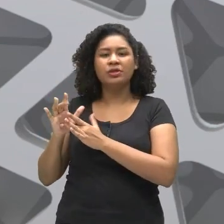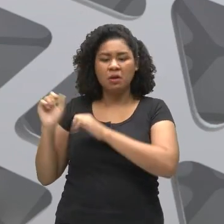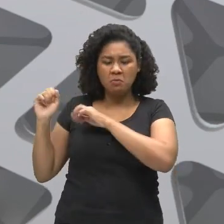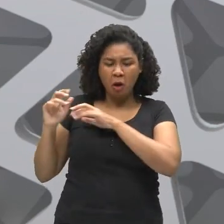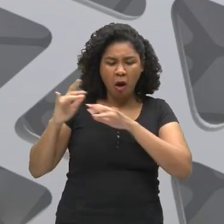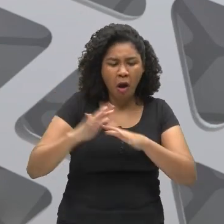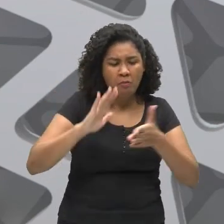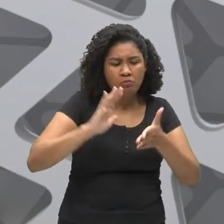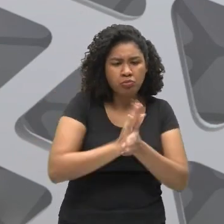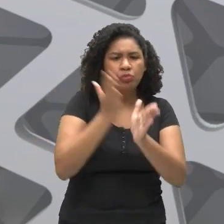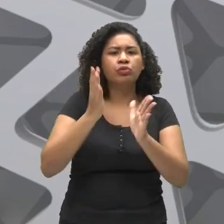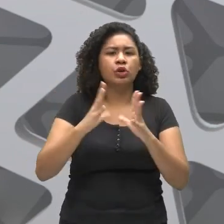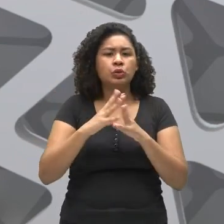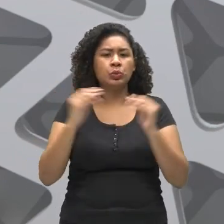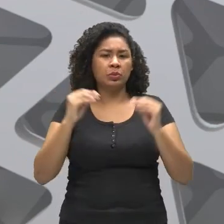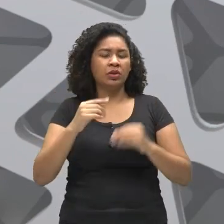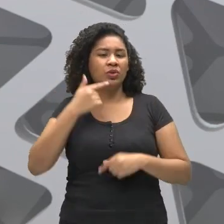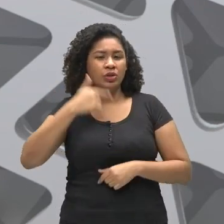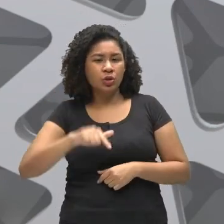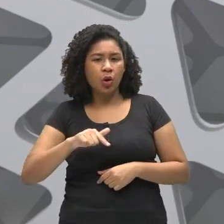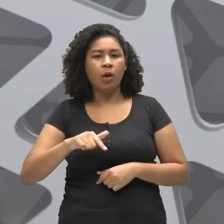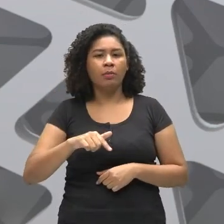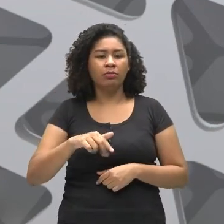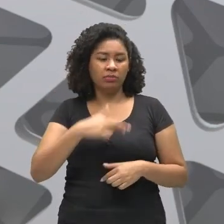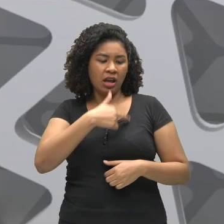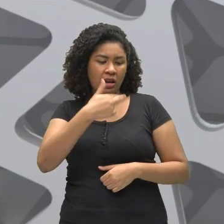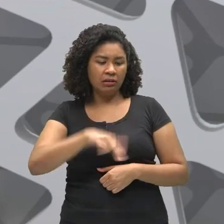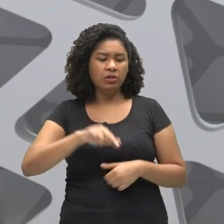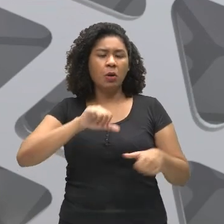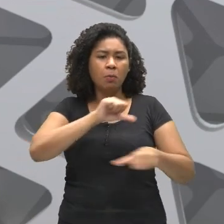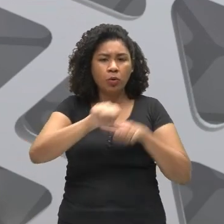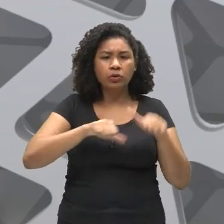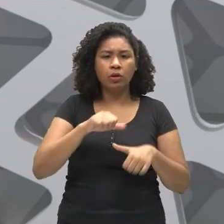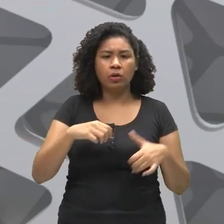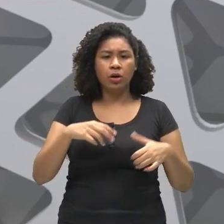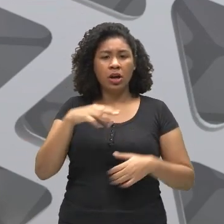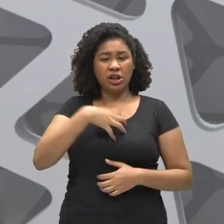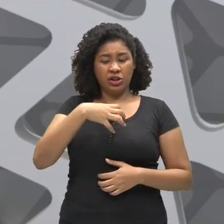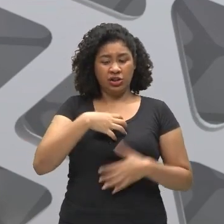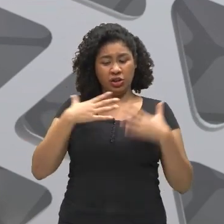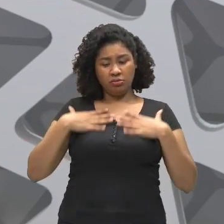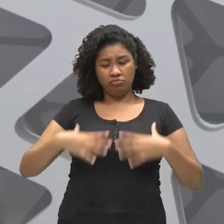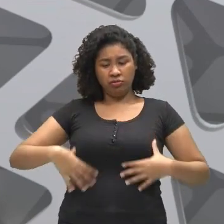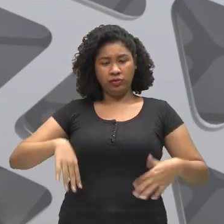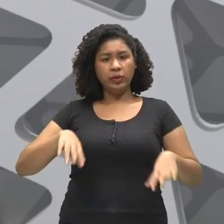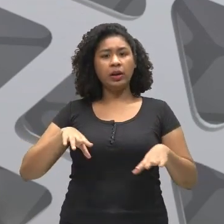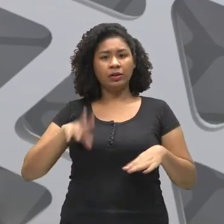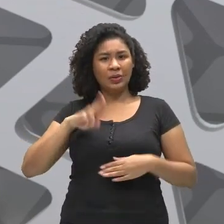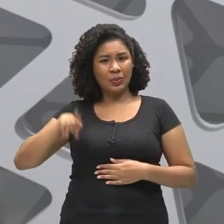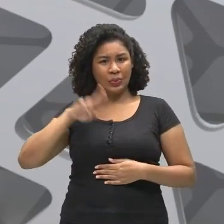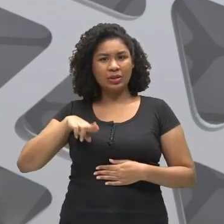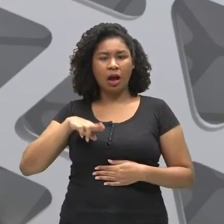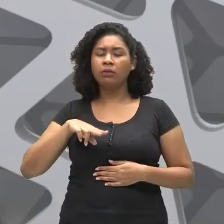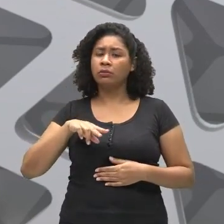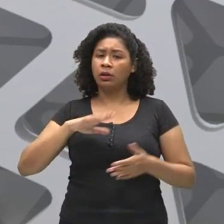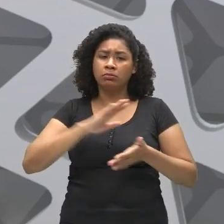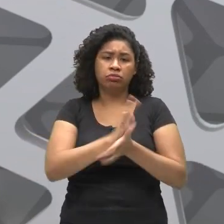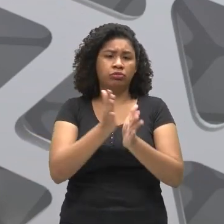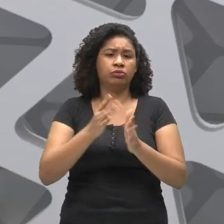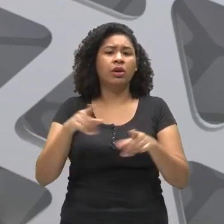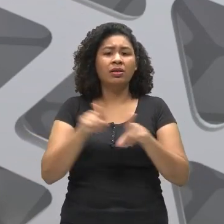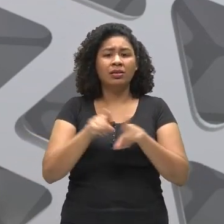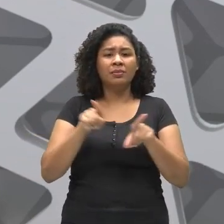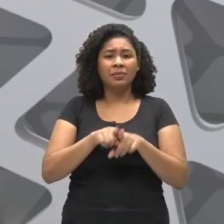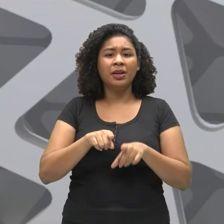língua, muda a religião, muda a forma de se vestir das pessoas. vai tirar a educação das crianças, ela era